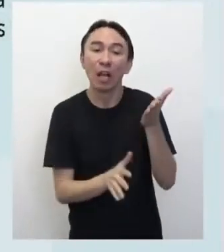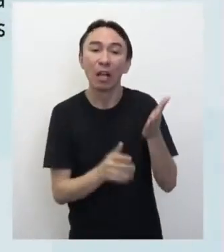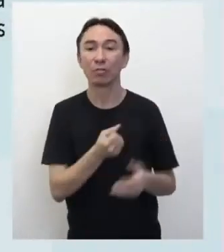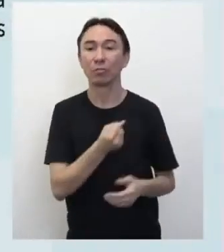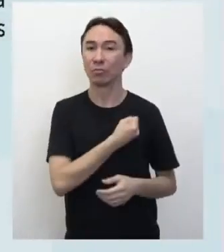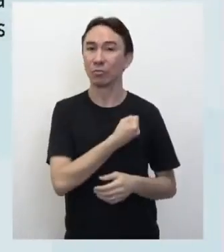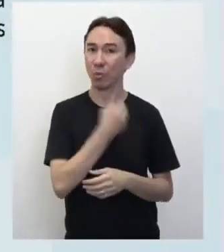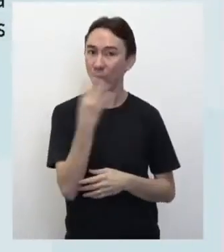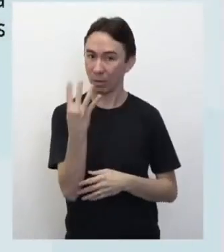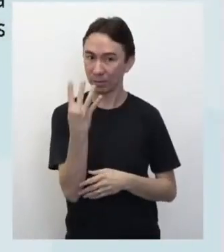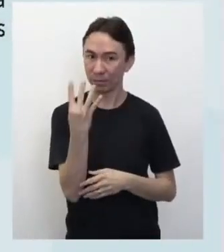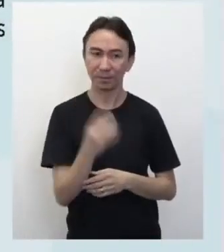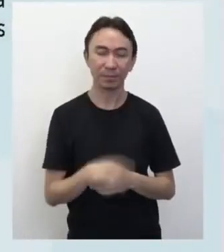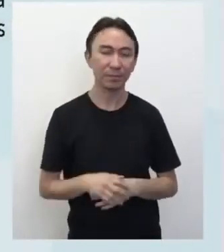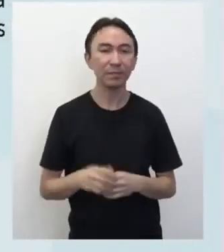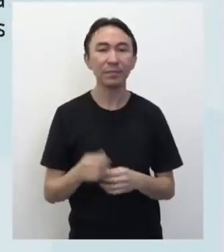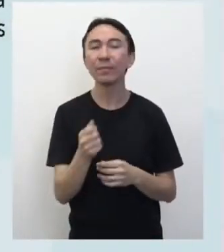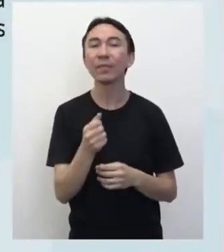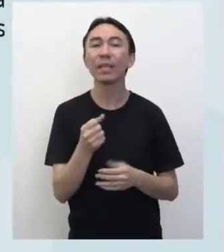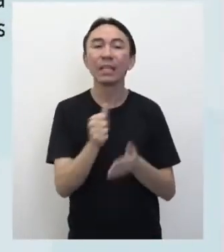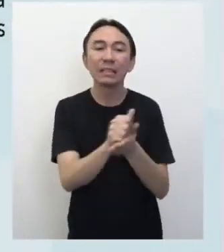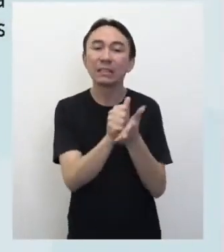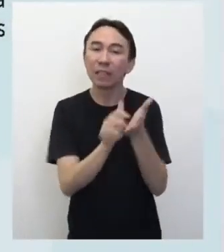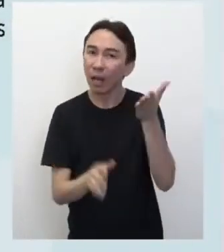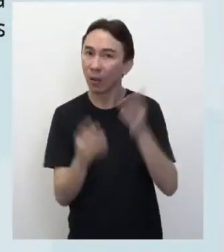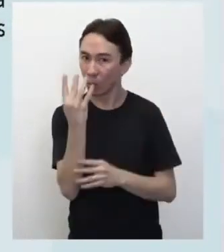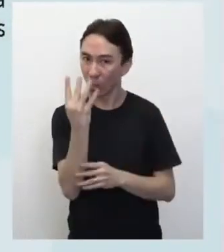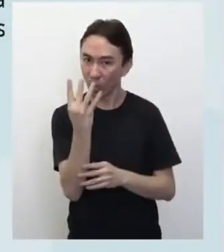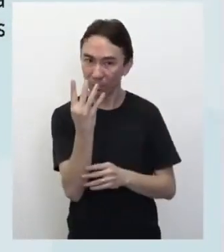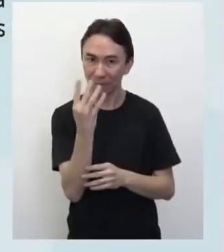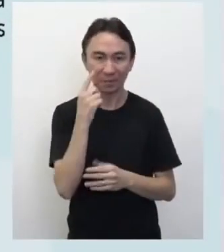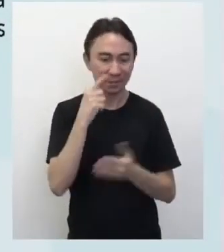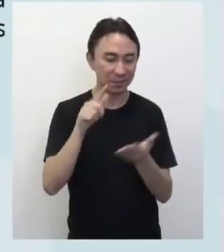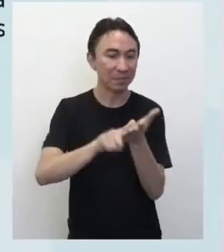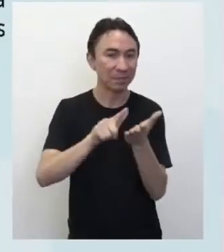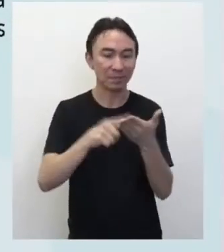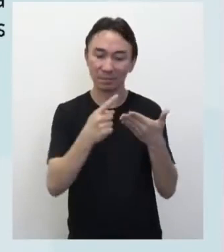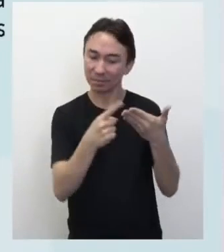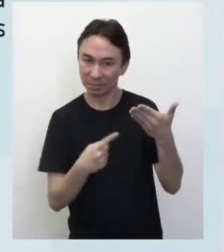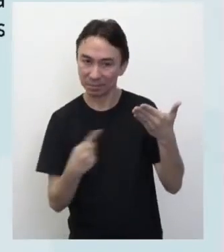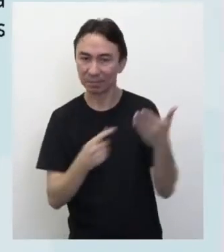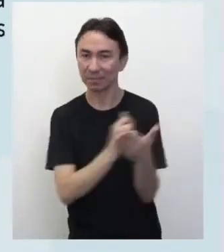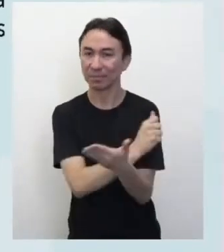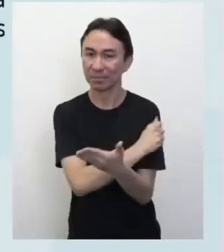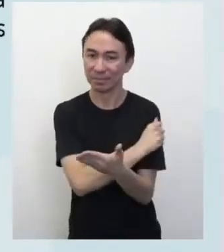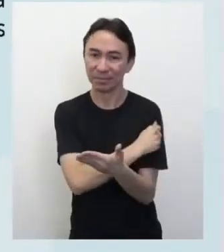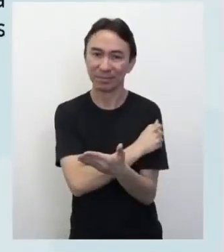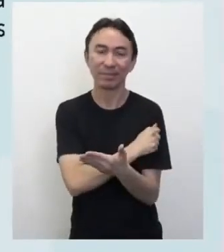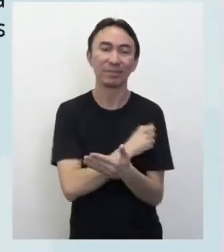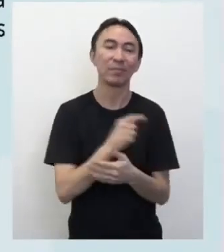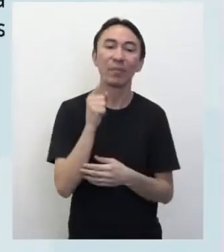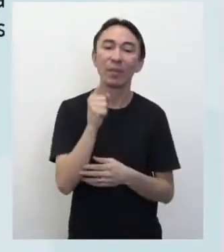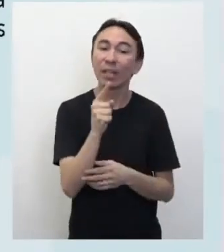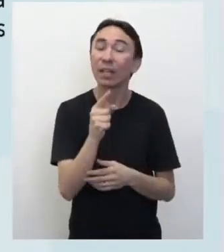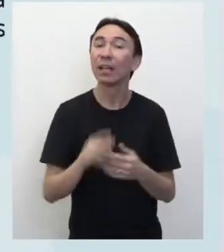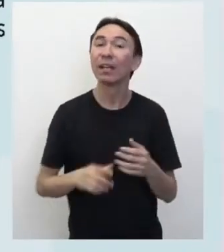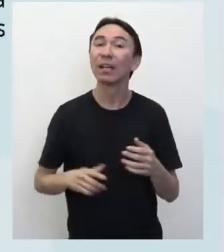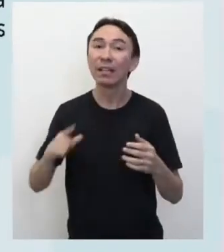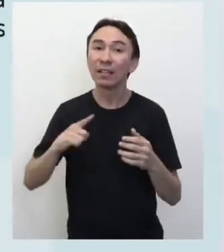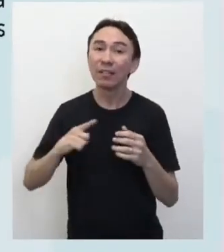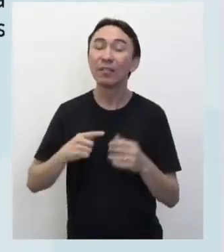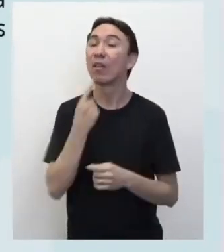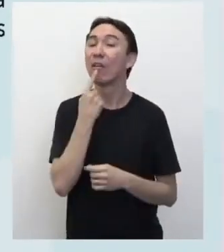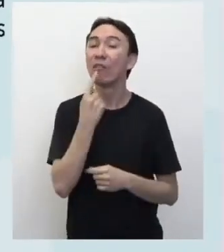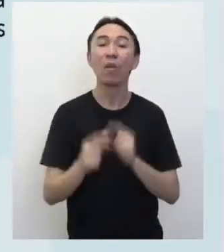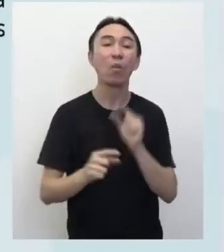para vocês. Lá na atividade 4 do caderno do aluno, na situação de aprendizagem 1, fala